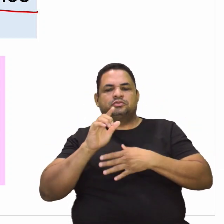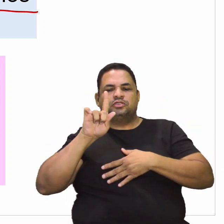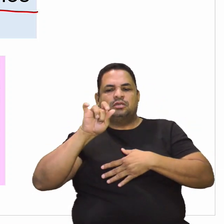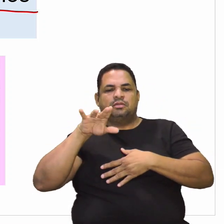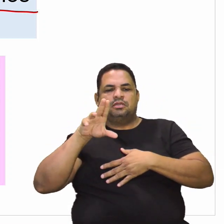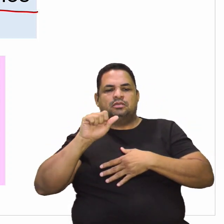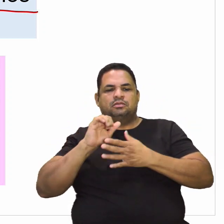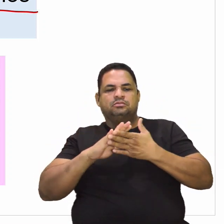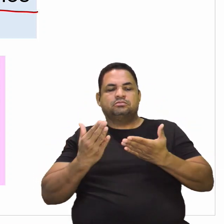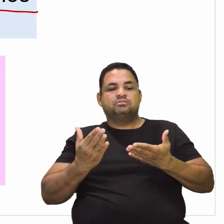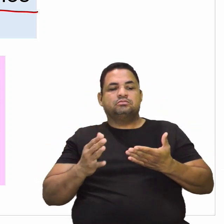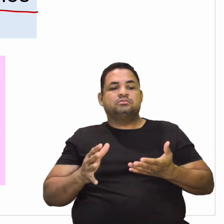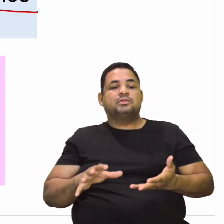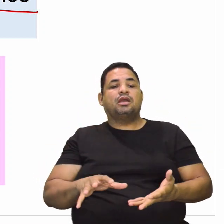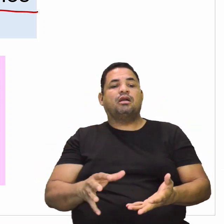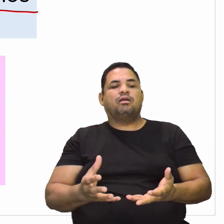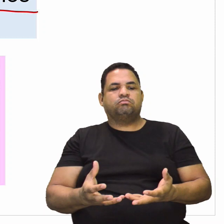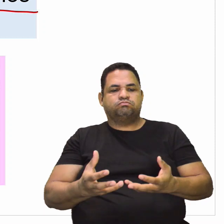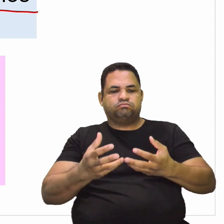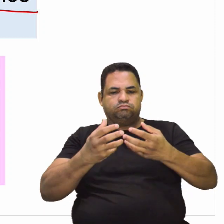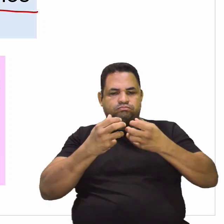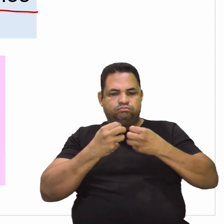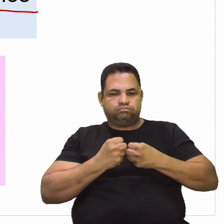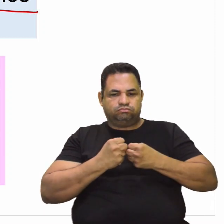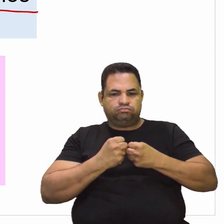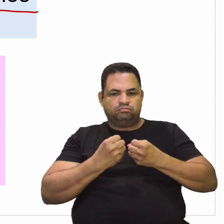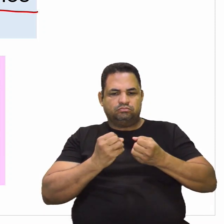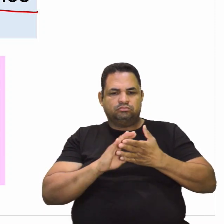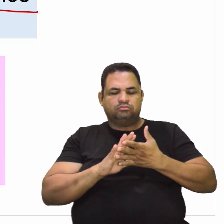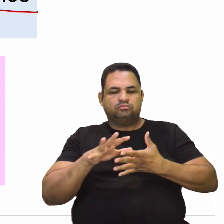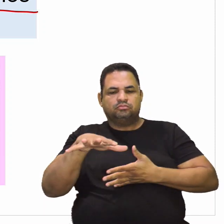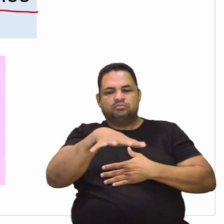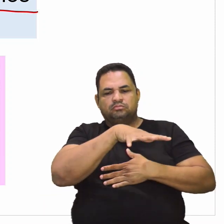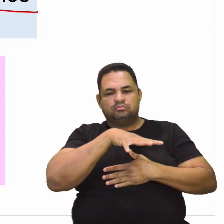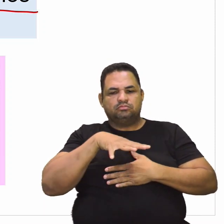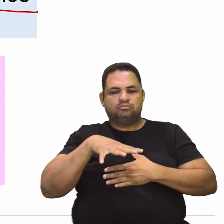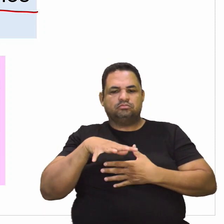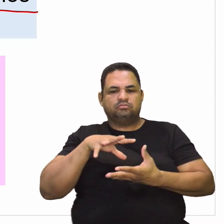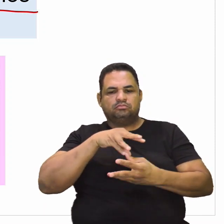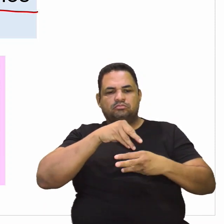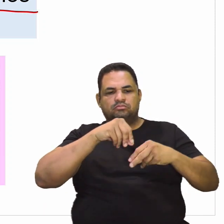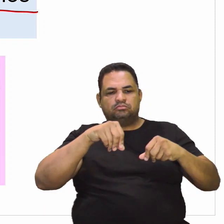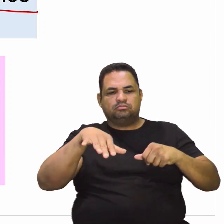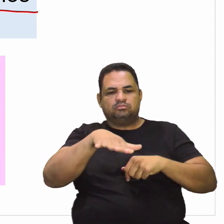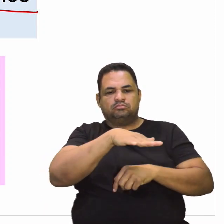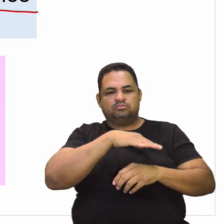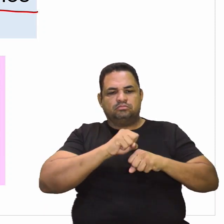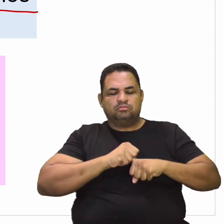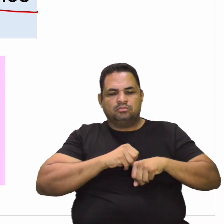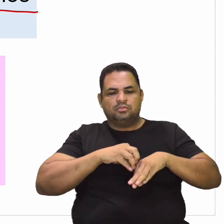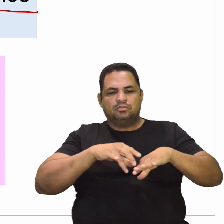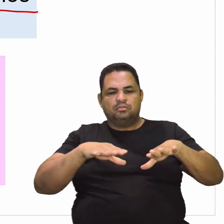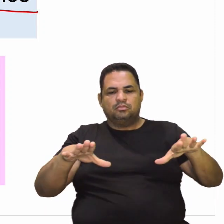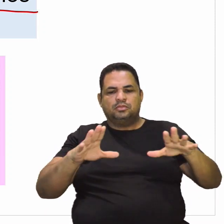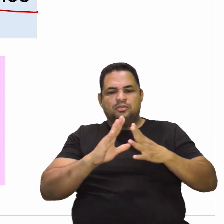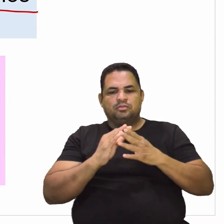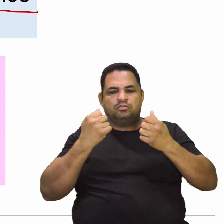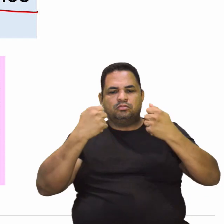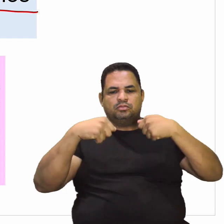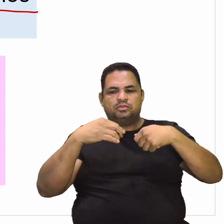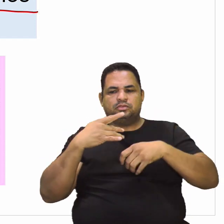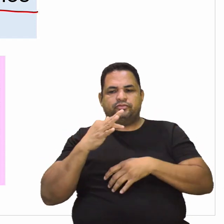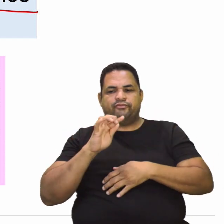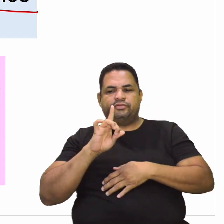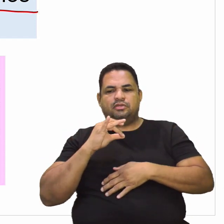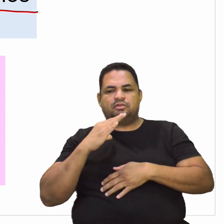germânicos e também apoderou-se de seus territórios, ampliando o domínio dos